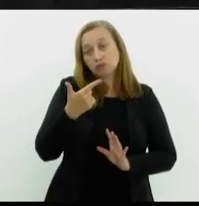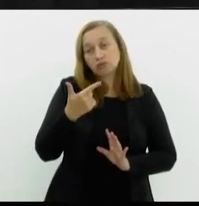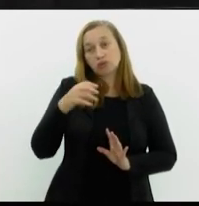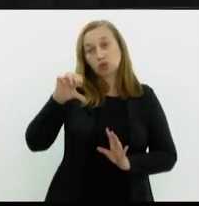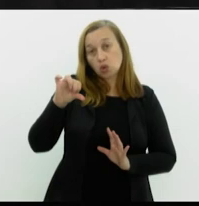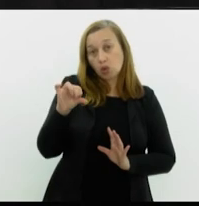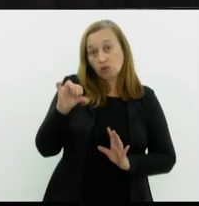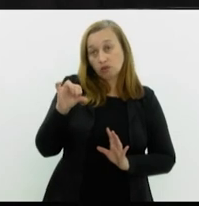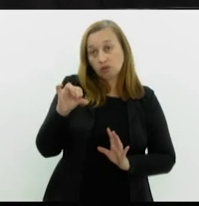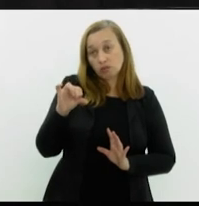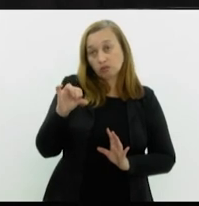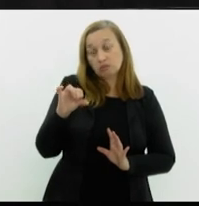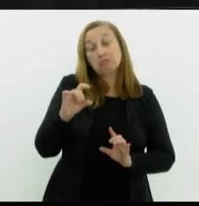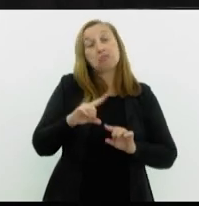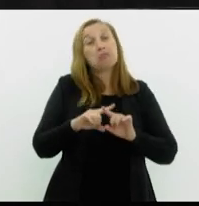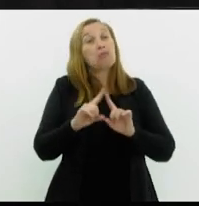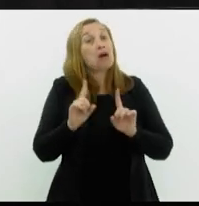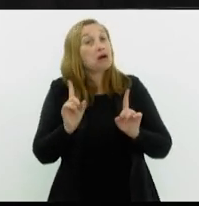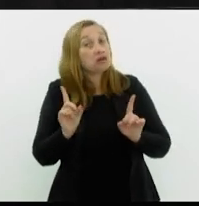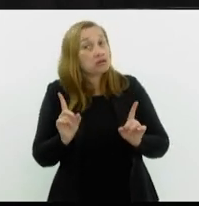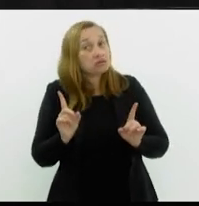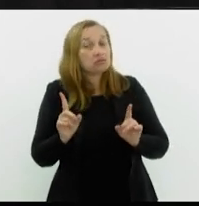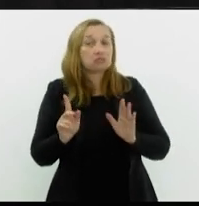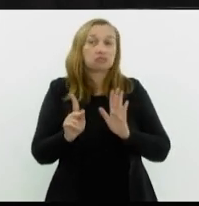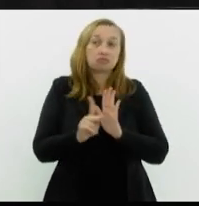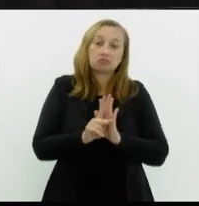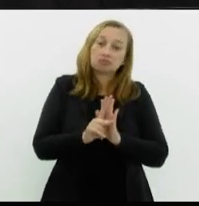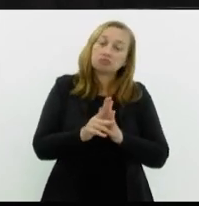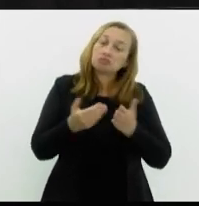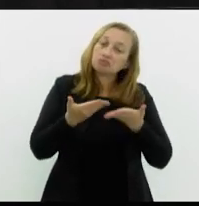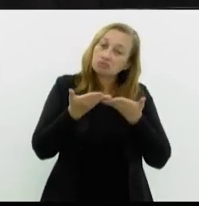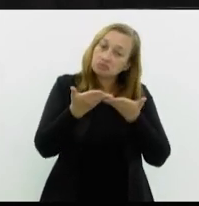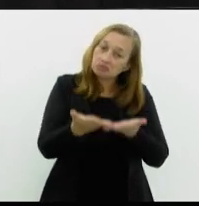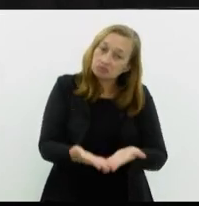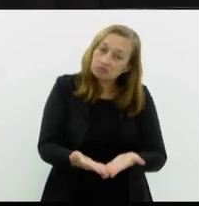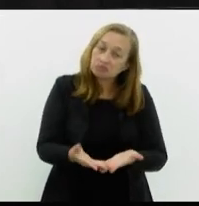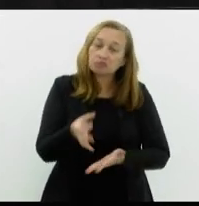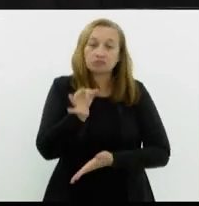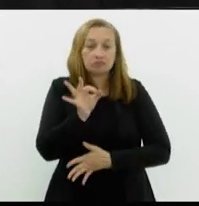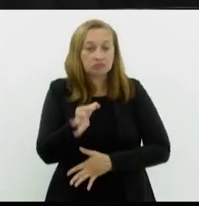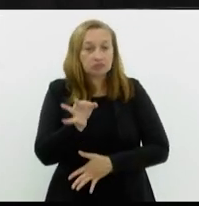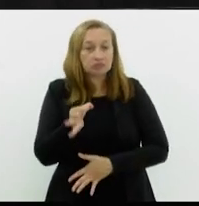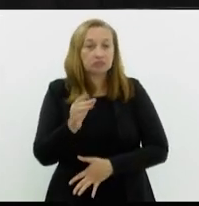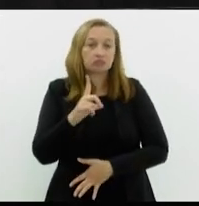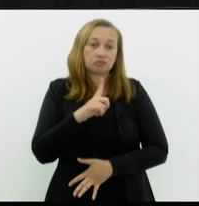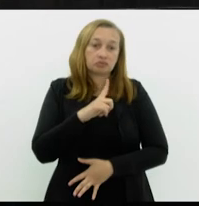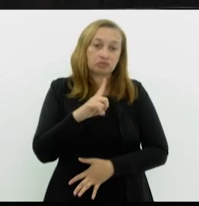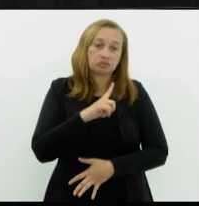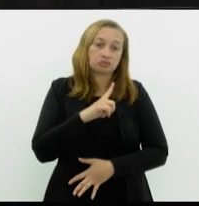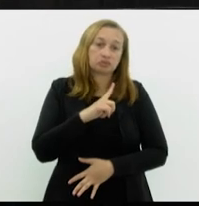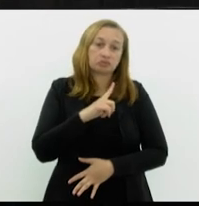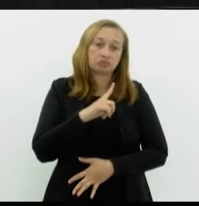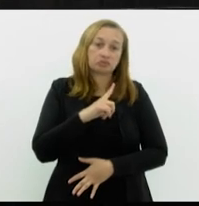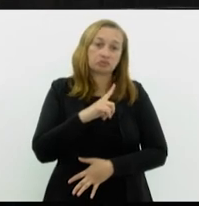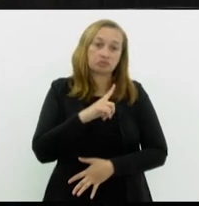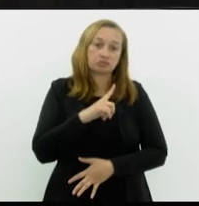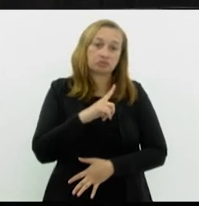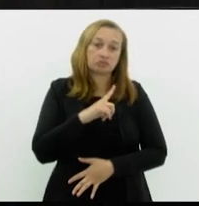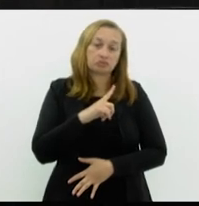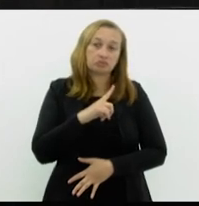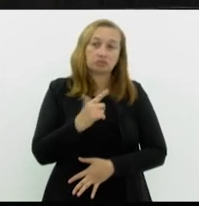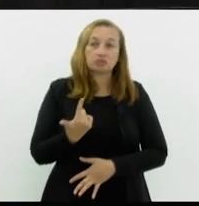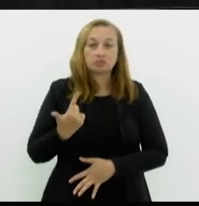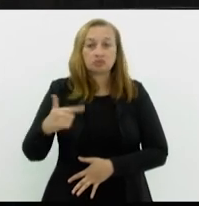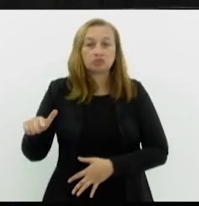9. Né? Mas o projeto está caminhando e eu tenho certeza que esse